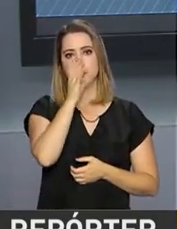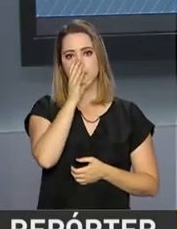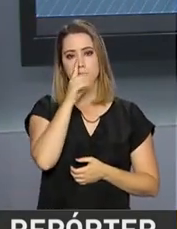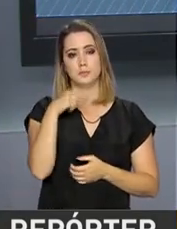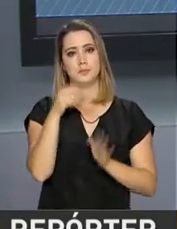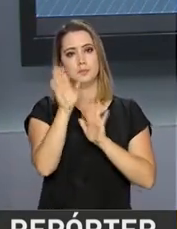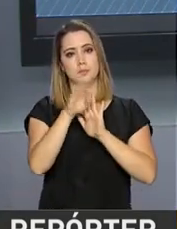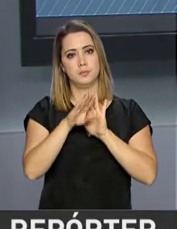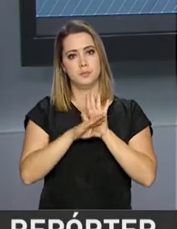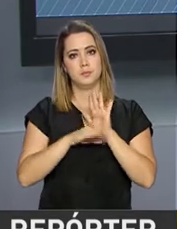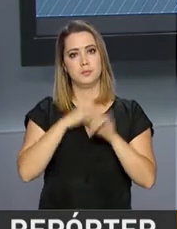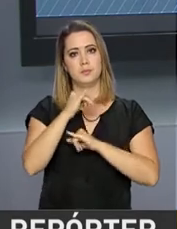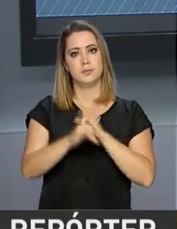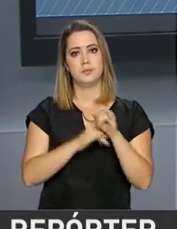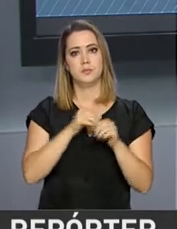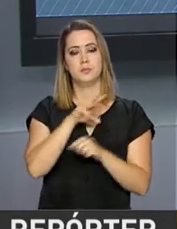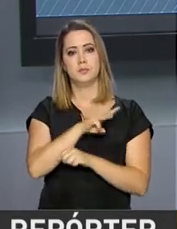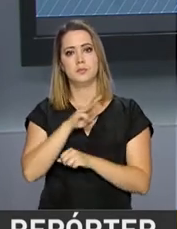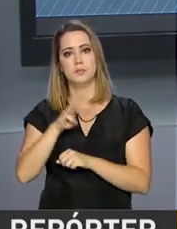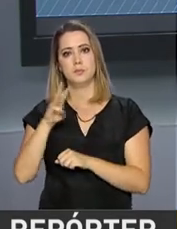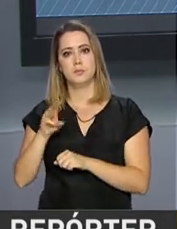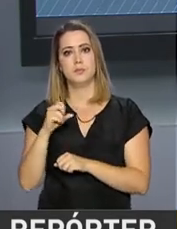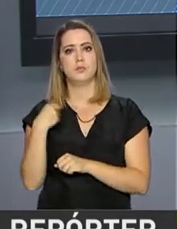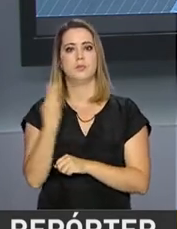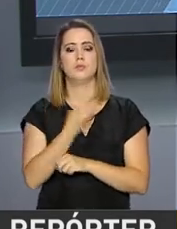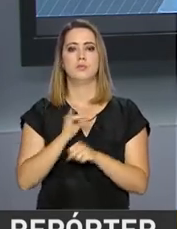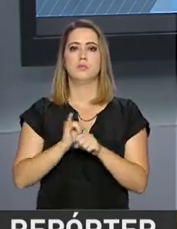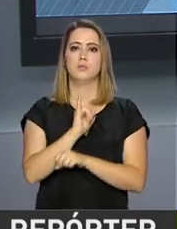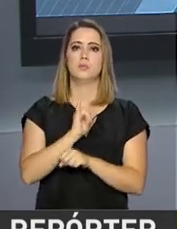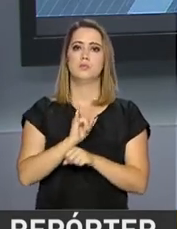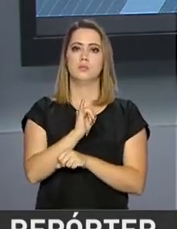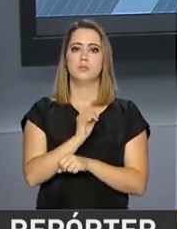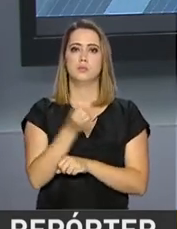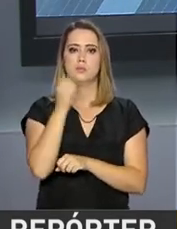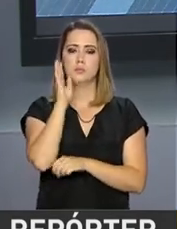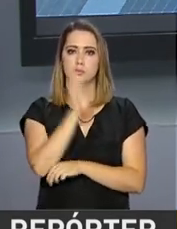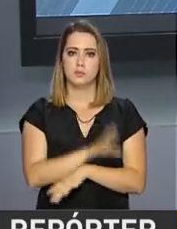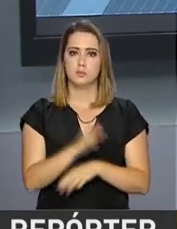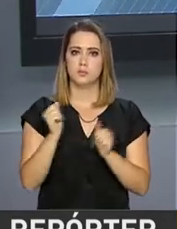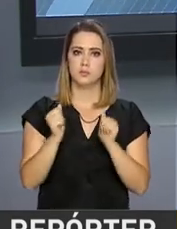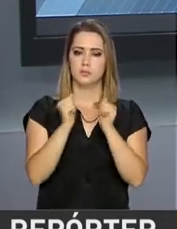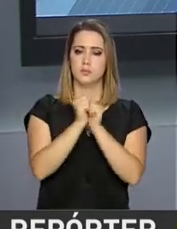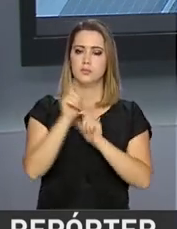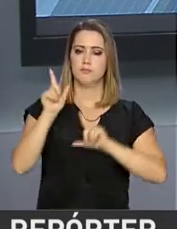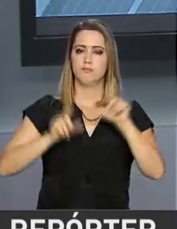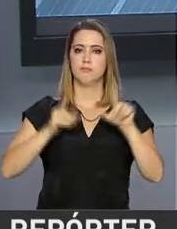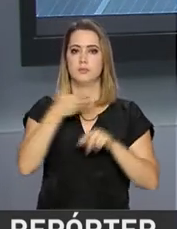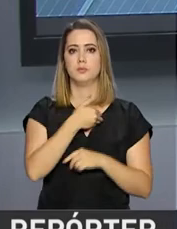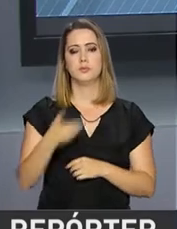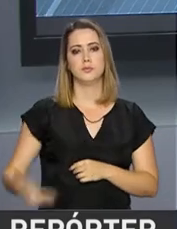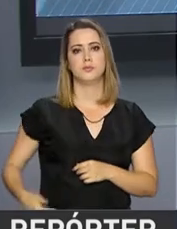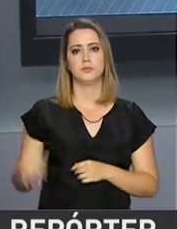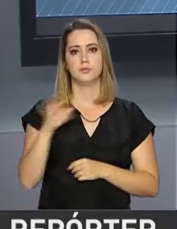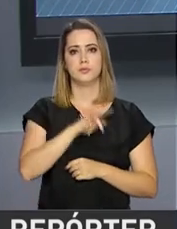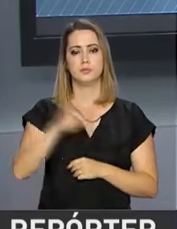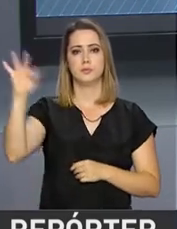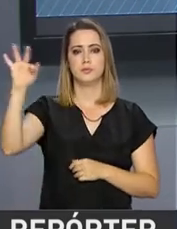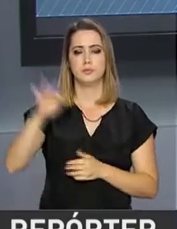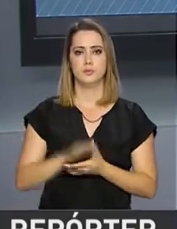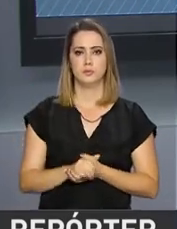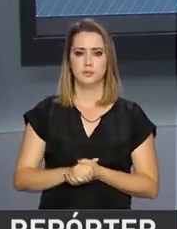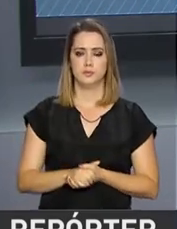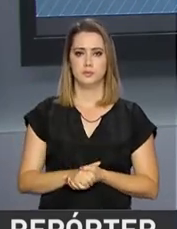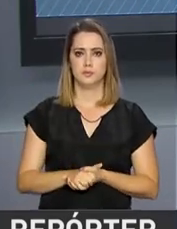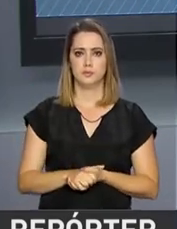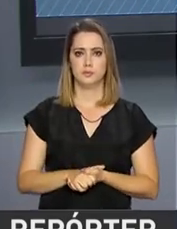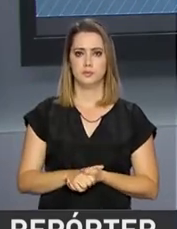acompanhar a nossa programação pela internet no site da nbr ou em nosso canal no youtube uma boa tarde pra você e continue com a gente na nbr a tv